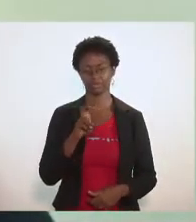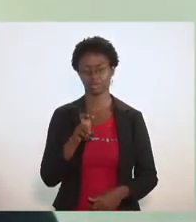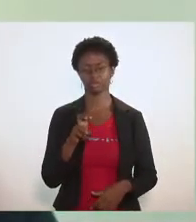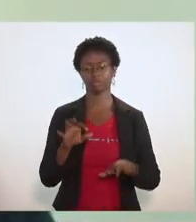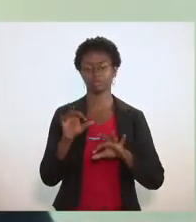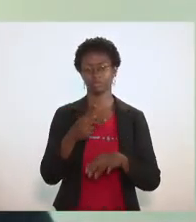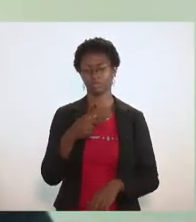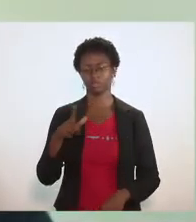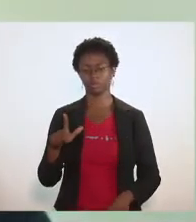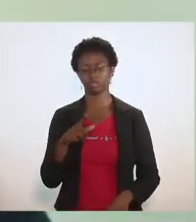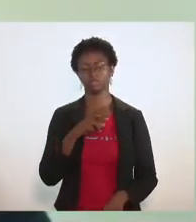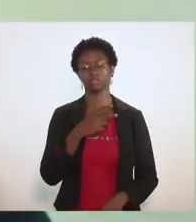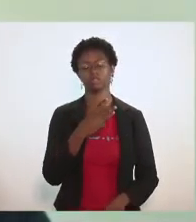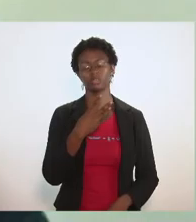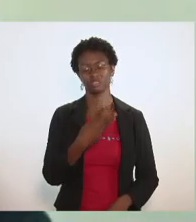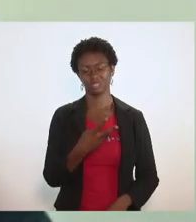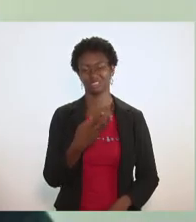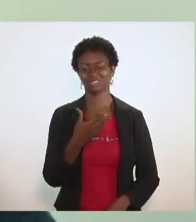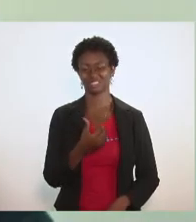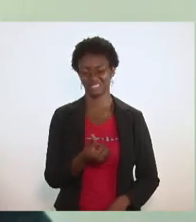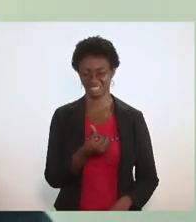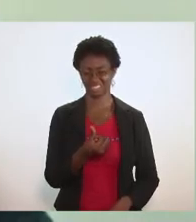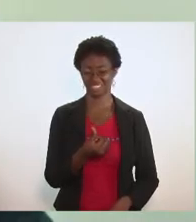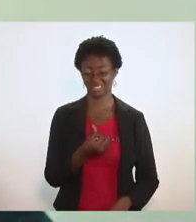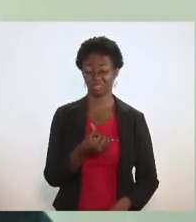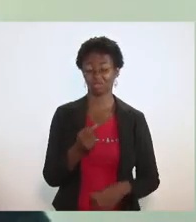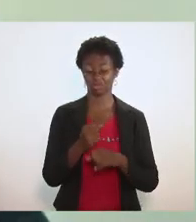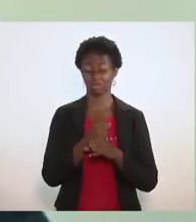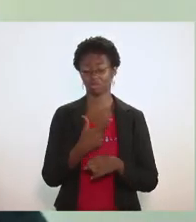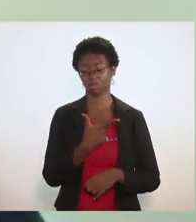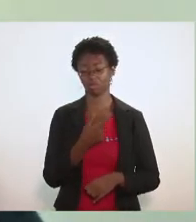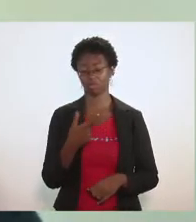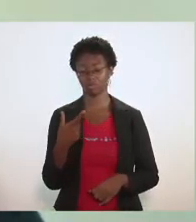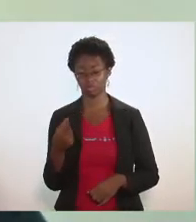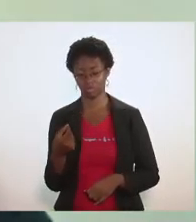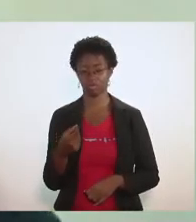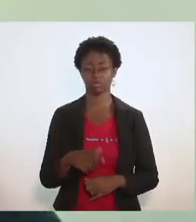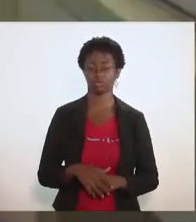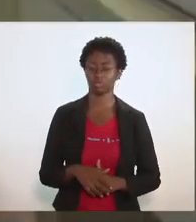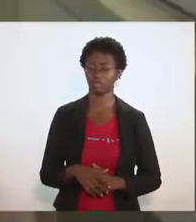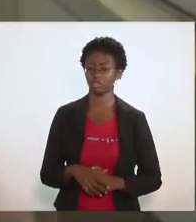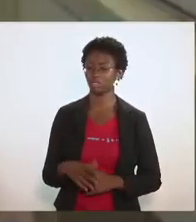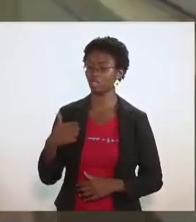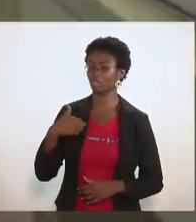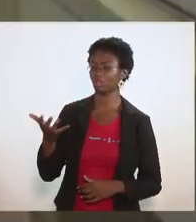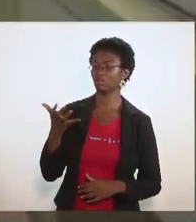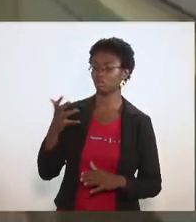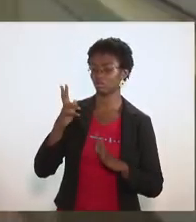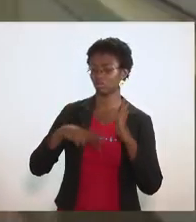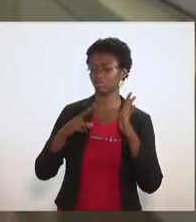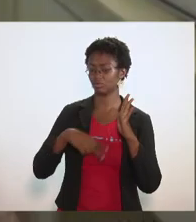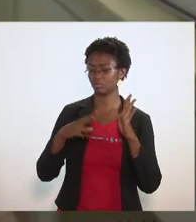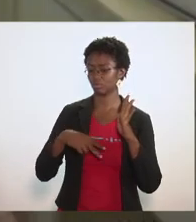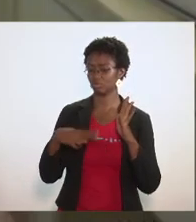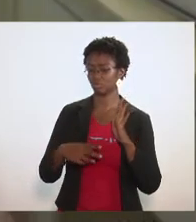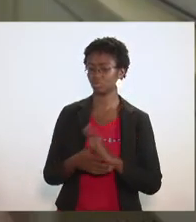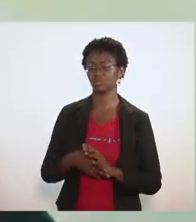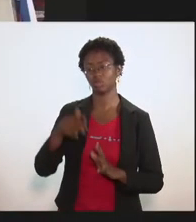de 2016, de autoria do deputado Azeidan, parecer pela constitucionalidade. Em discussão, em